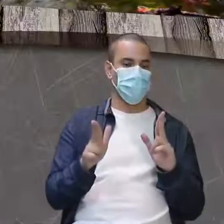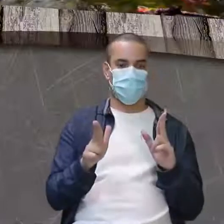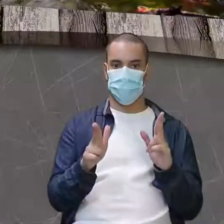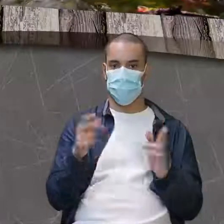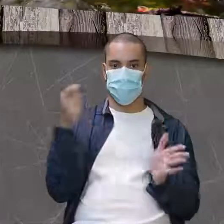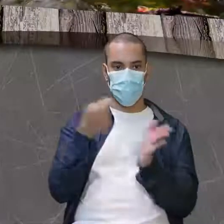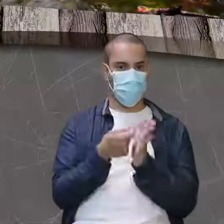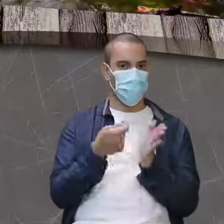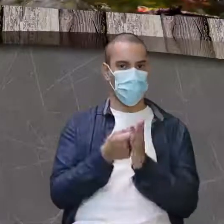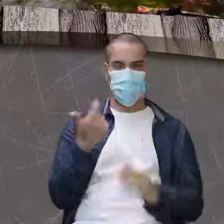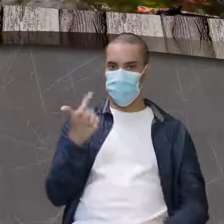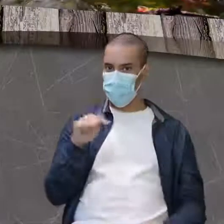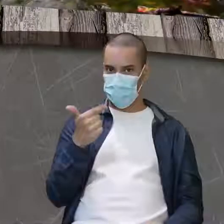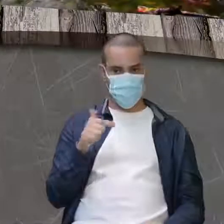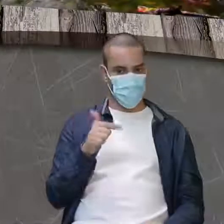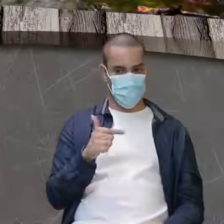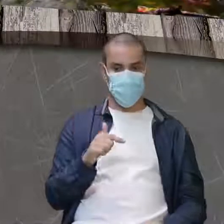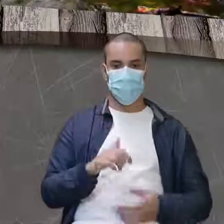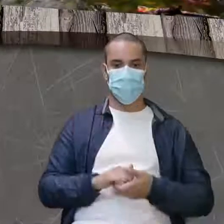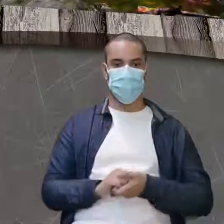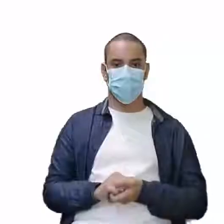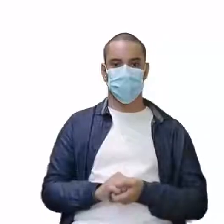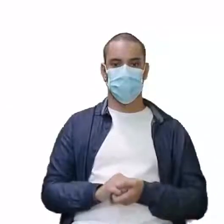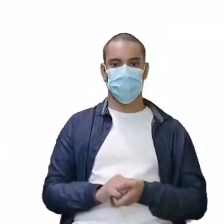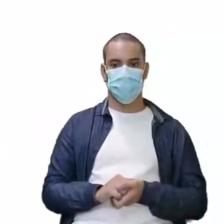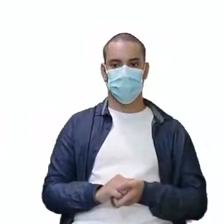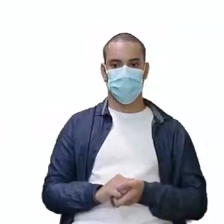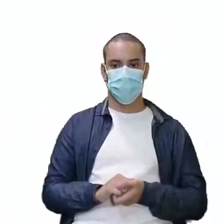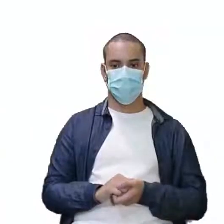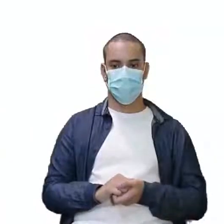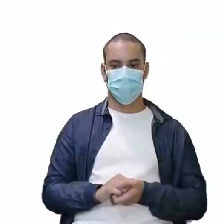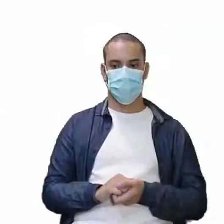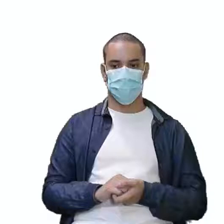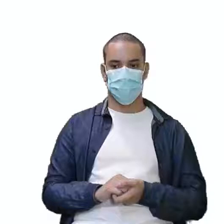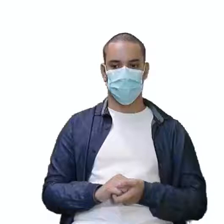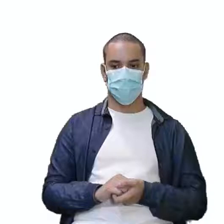ali obrigatoriamente, tá? Vamos lá.